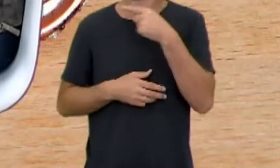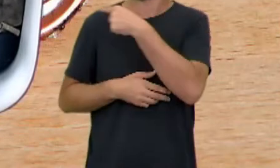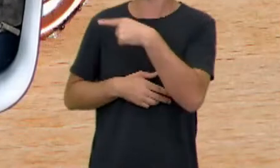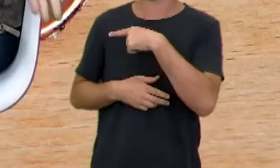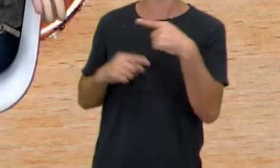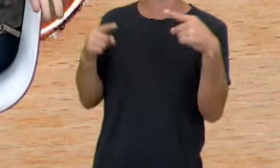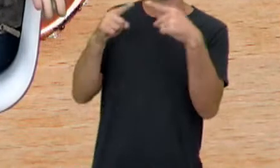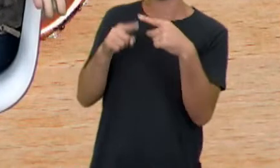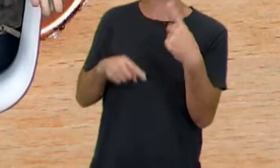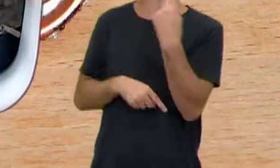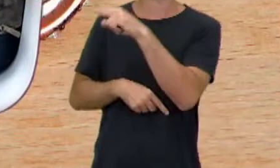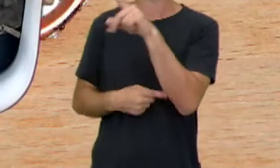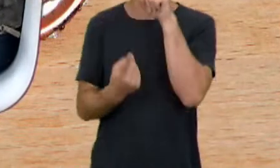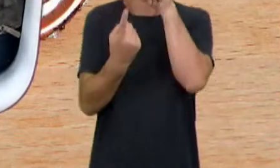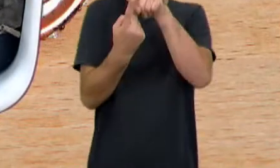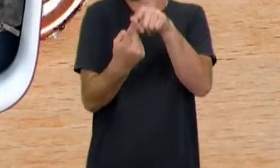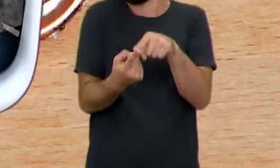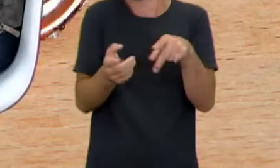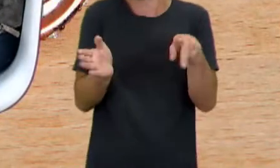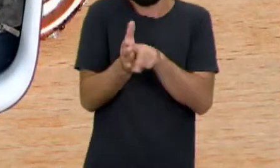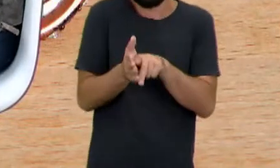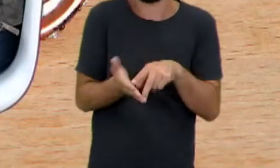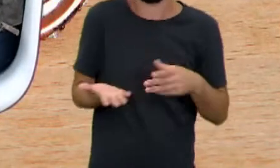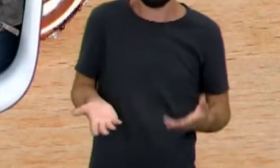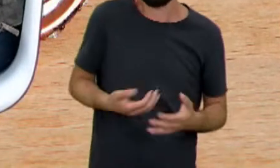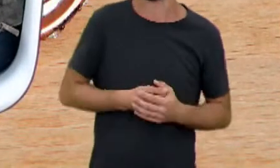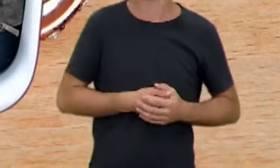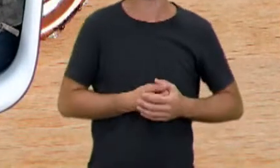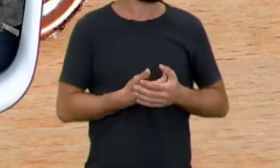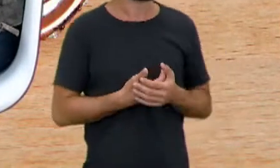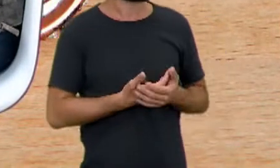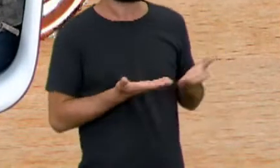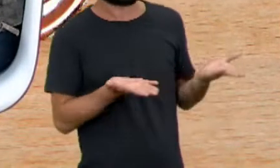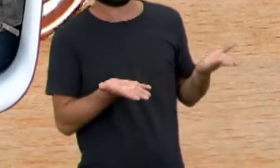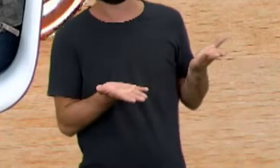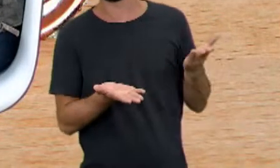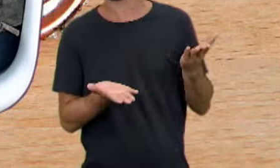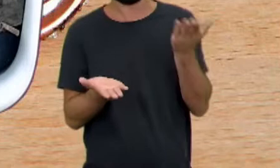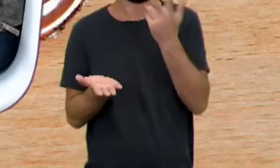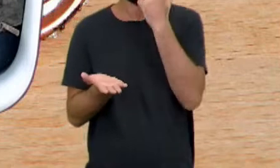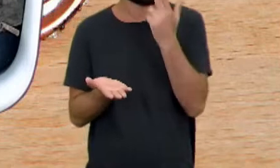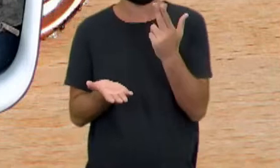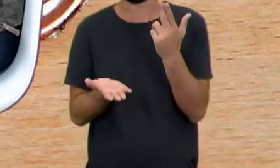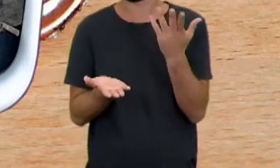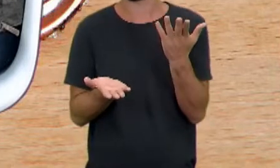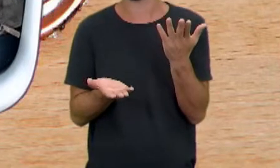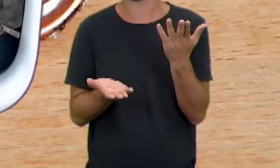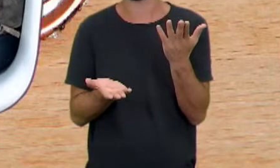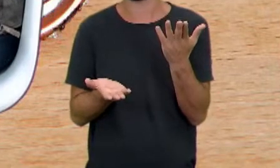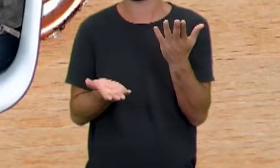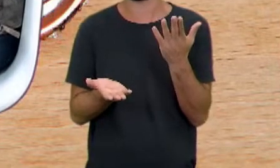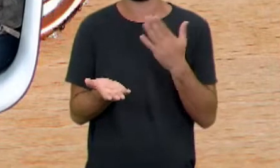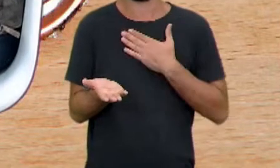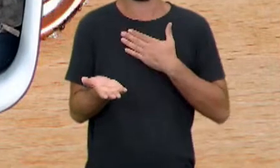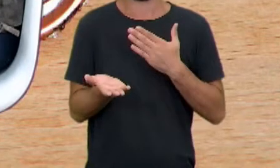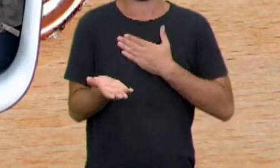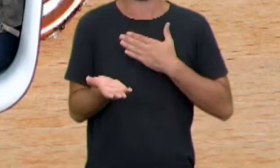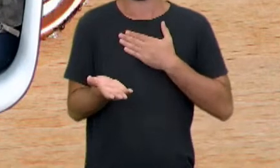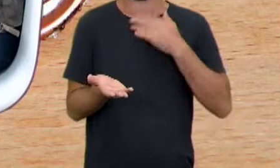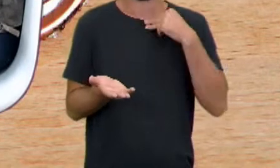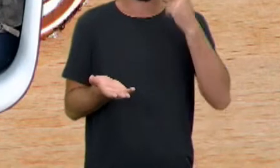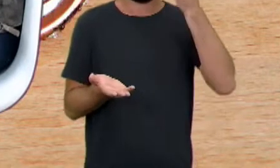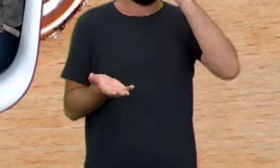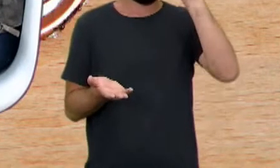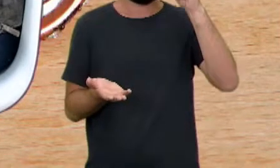do que é, Sim. né, toda a solidariedade vira-lata. Então, assim, eu acho que quase não acontece não me lembro, né, assim,